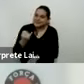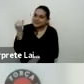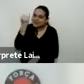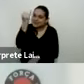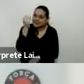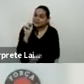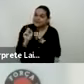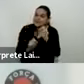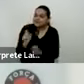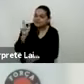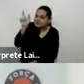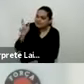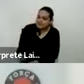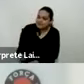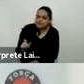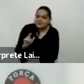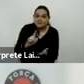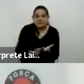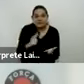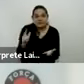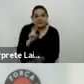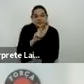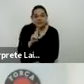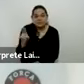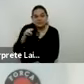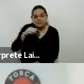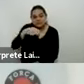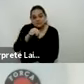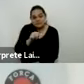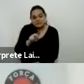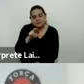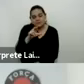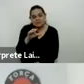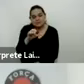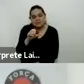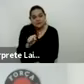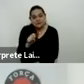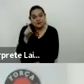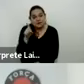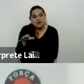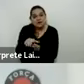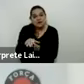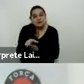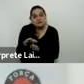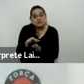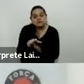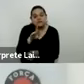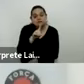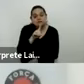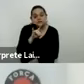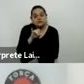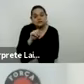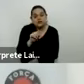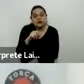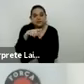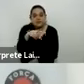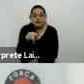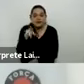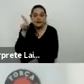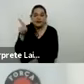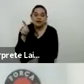jornalista Marcos Verlaine, que ele é assessor do DIAP, do Departamento Intersindical de Assessoria